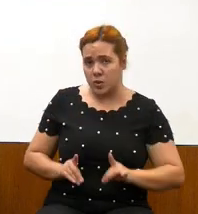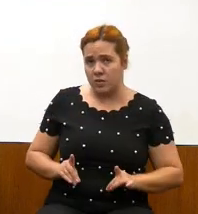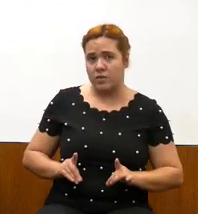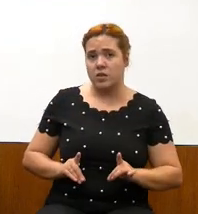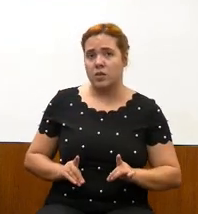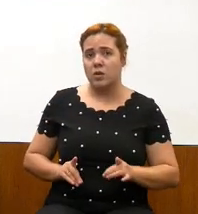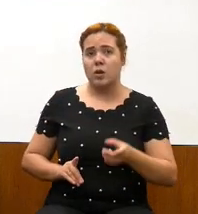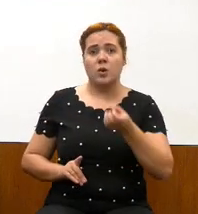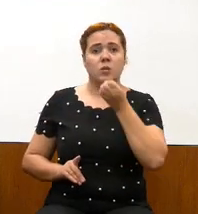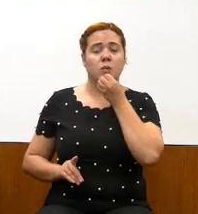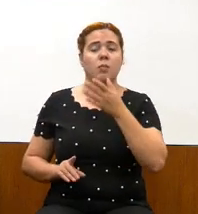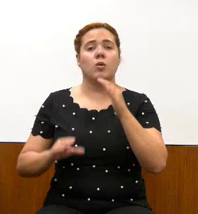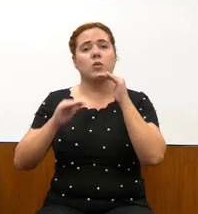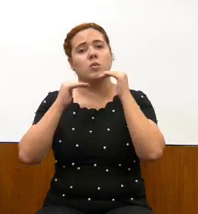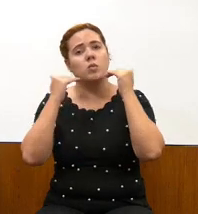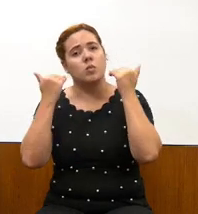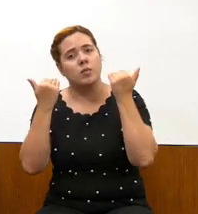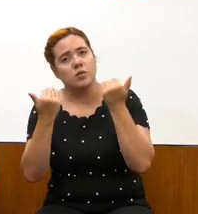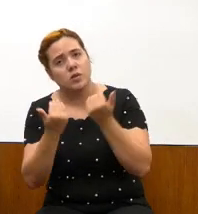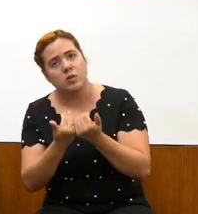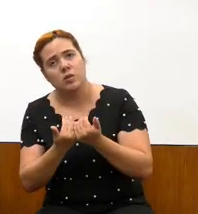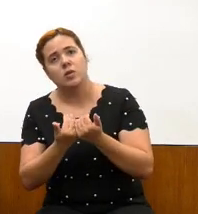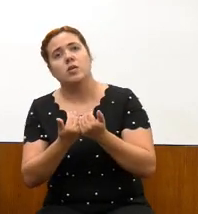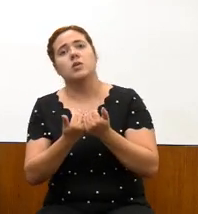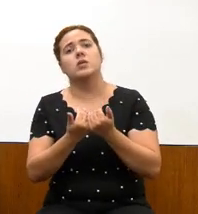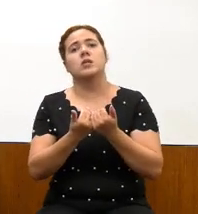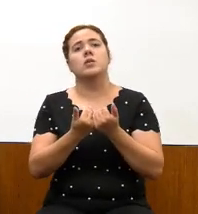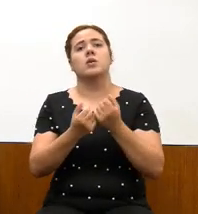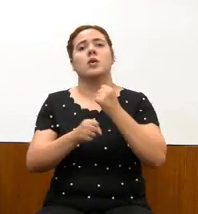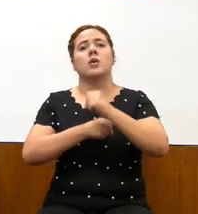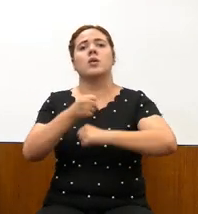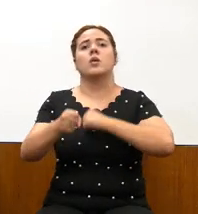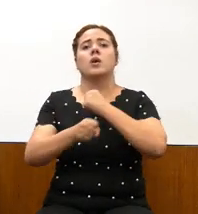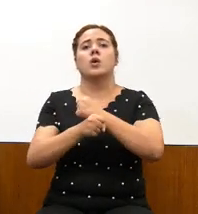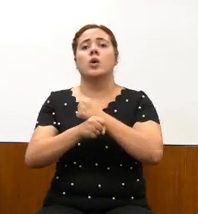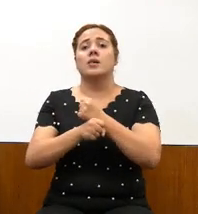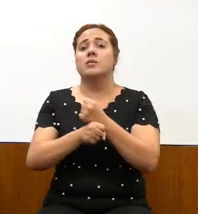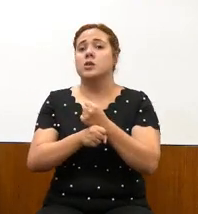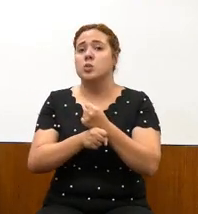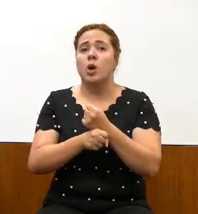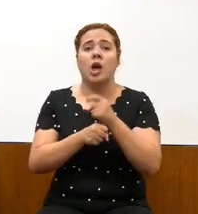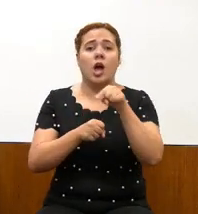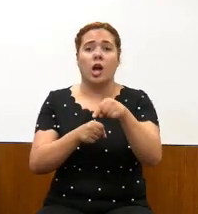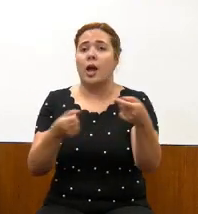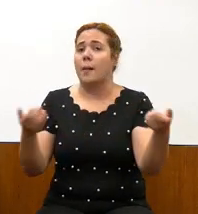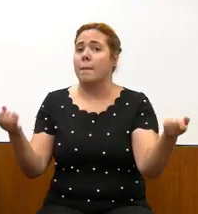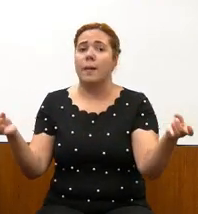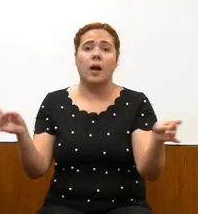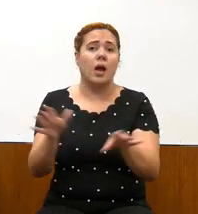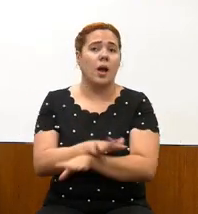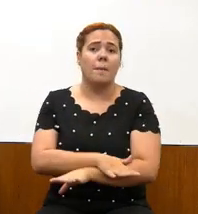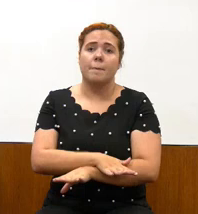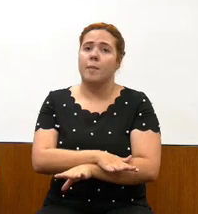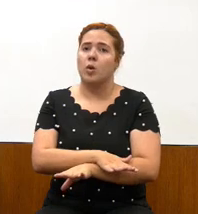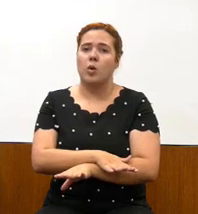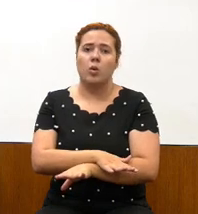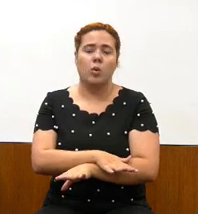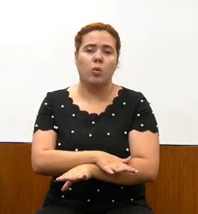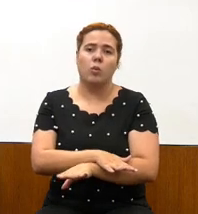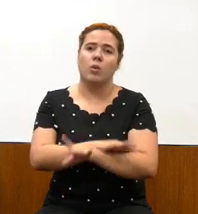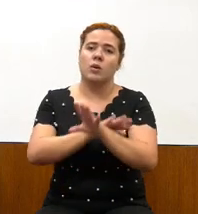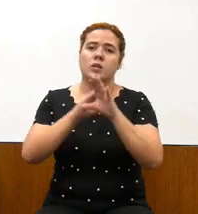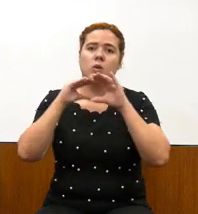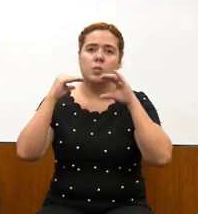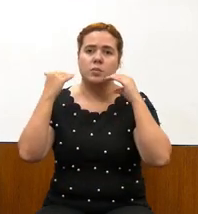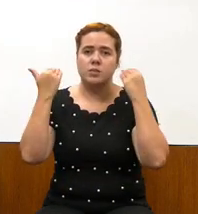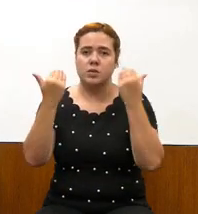prazer estar aqui na comissão, estou fechando o ano, é a última reunião da comissão de DPD, pessoas